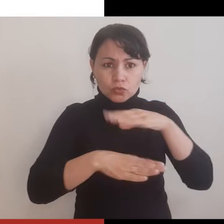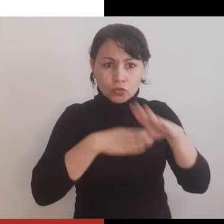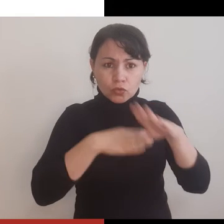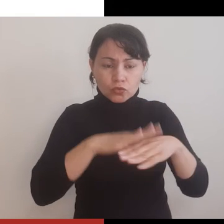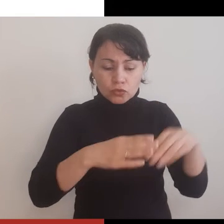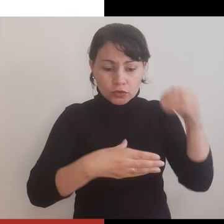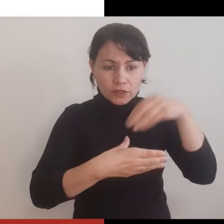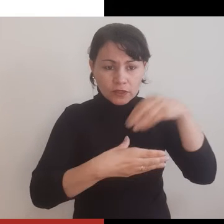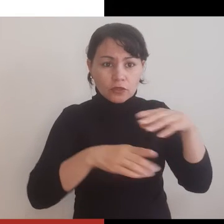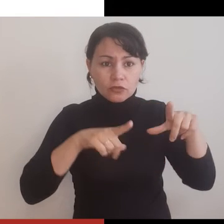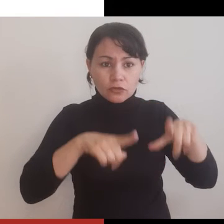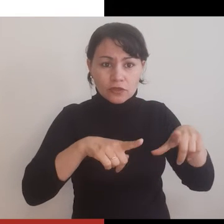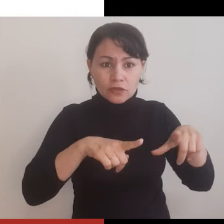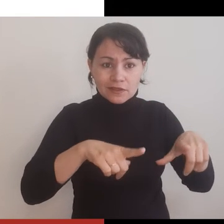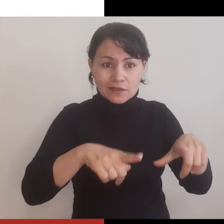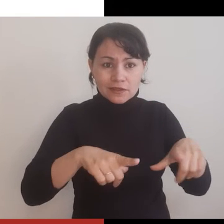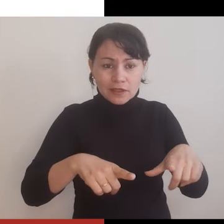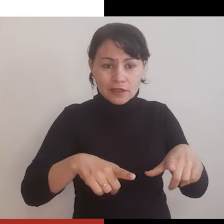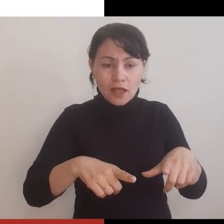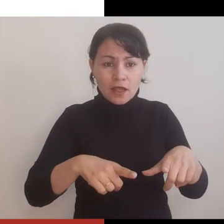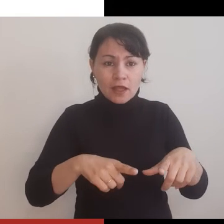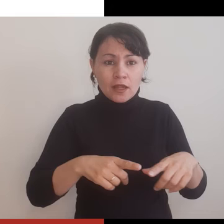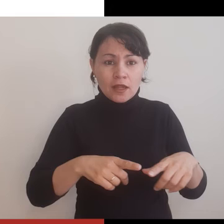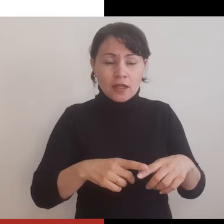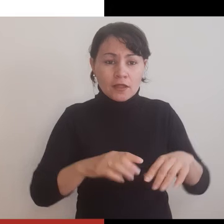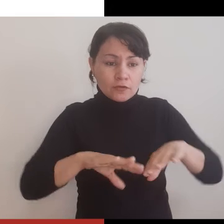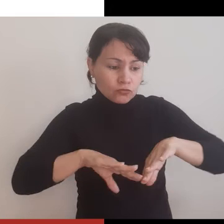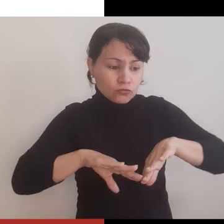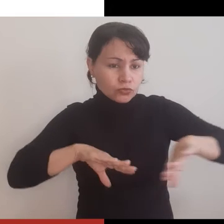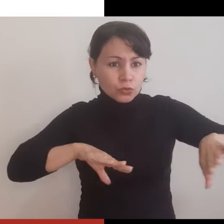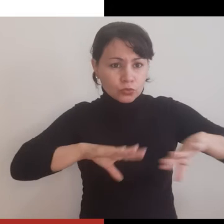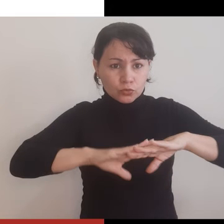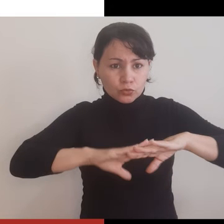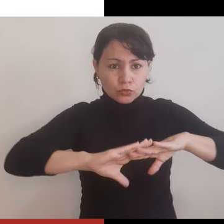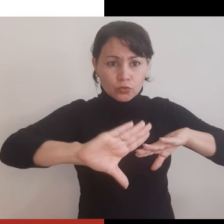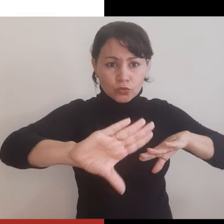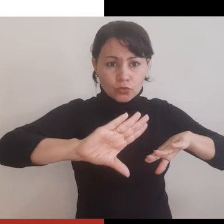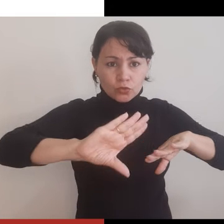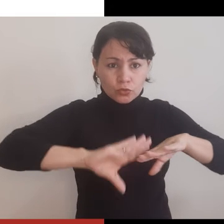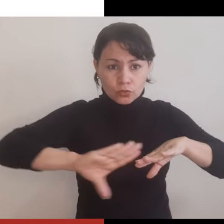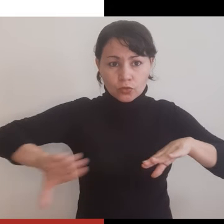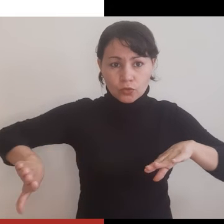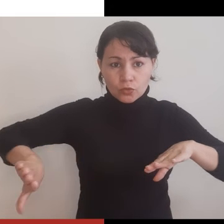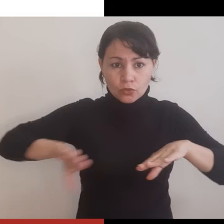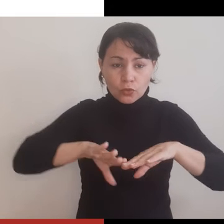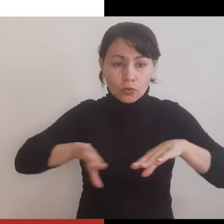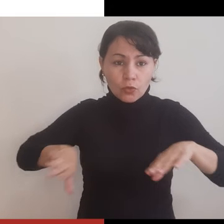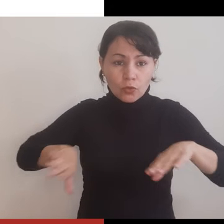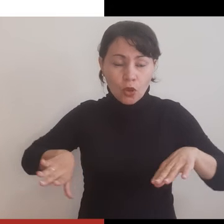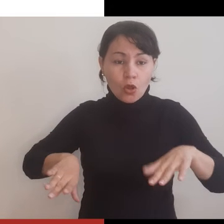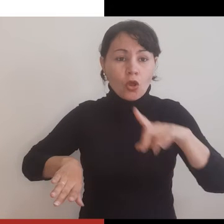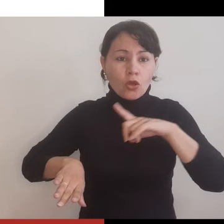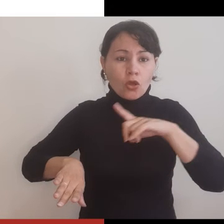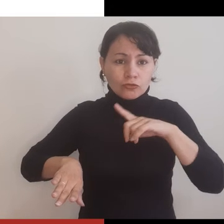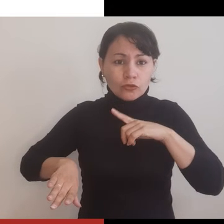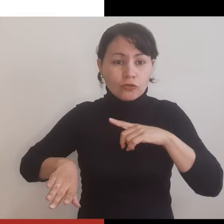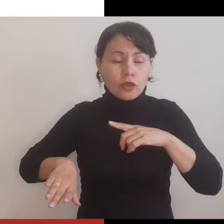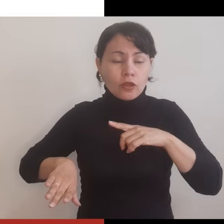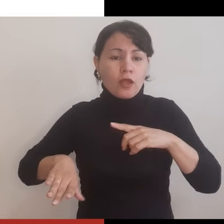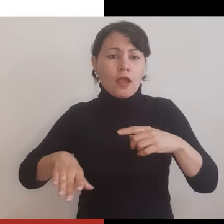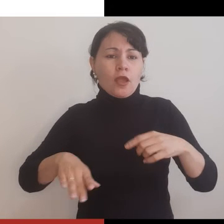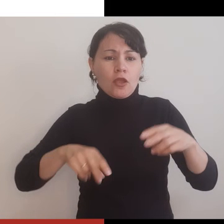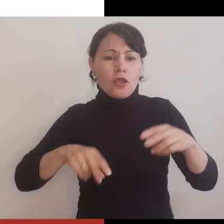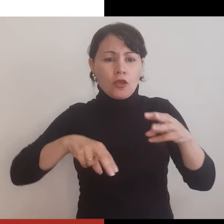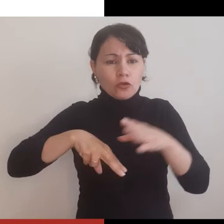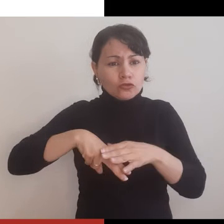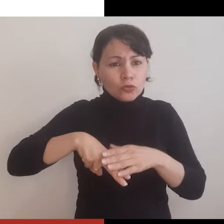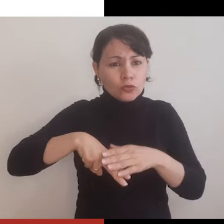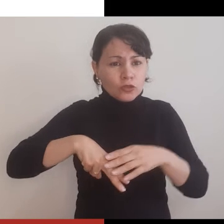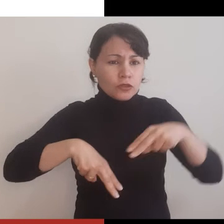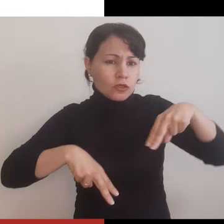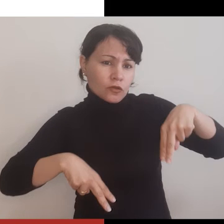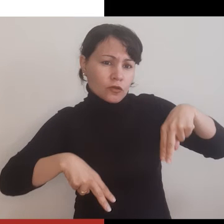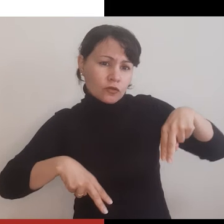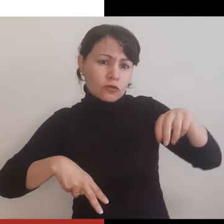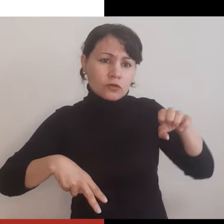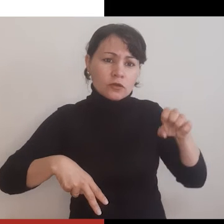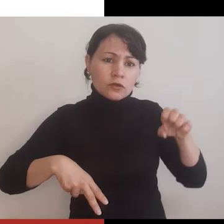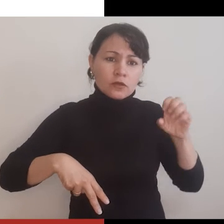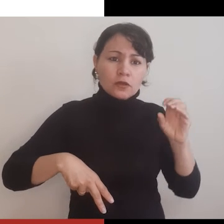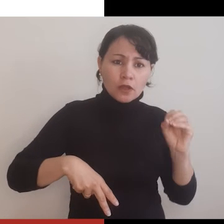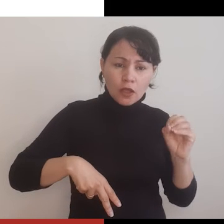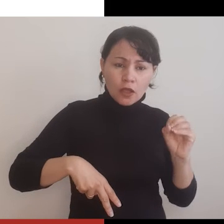eles ficam fisicamente separados, certo? Onde eu tenho os pacientes neonatos internados, são só os neonatos, onde eu